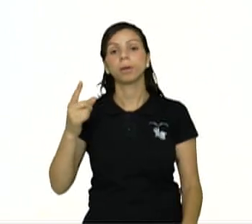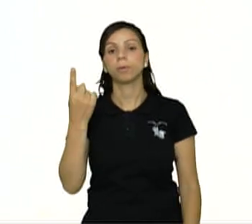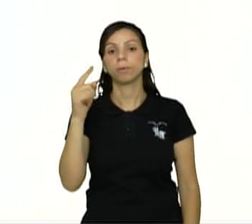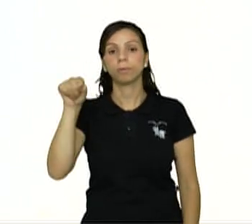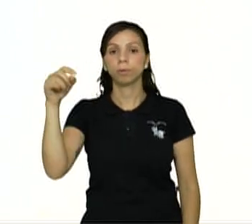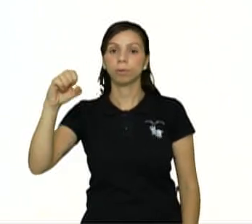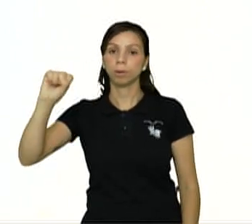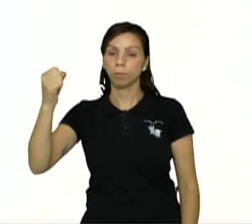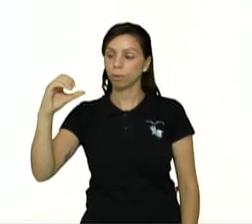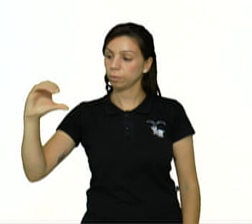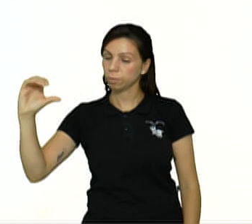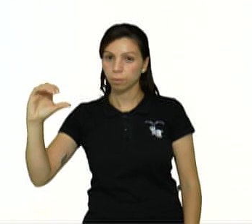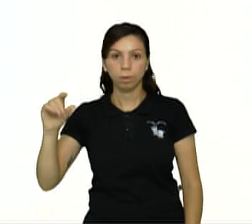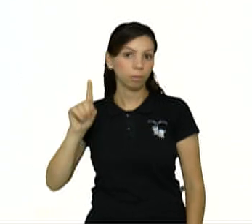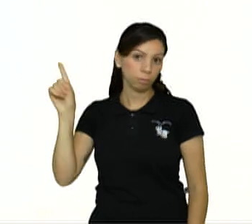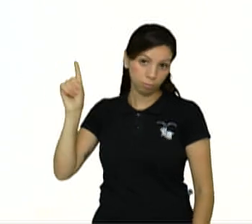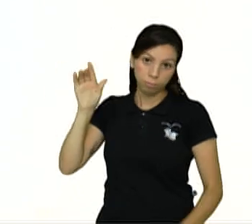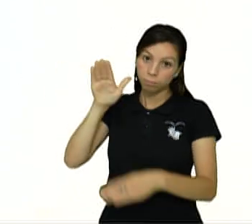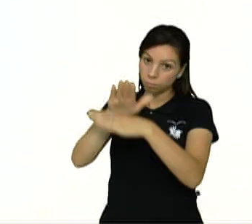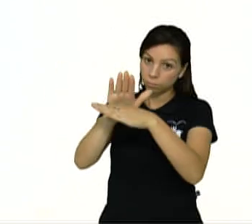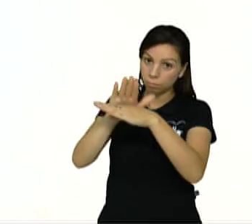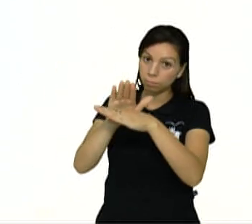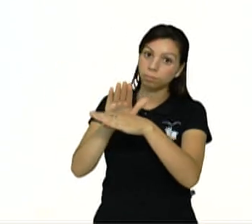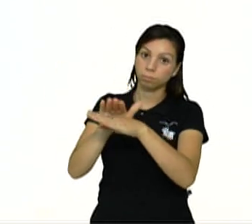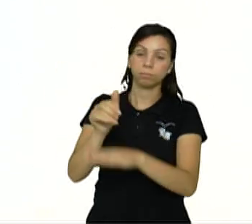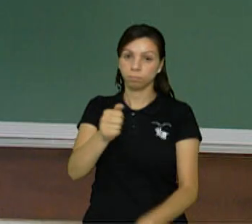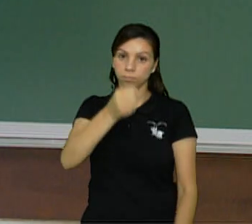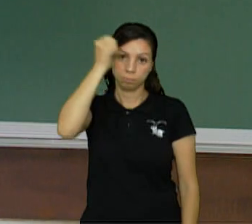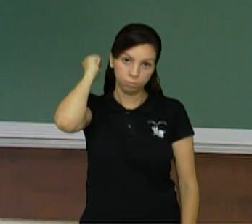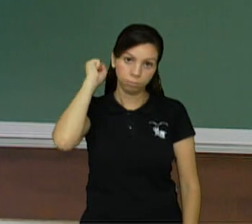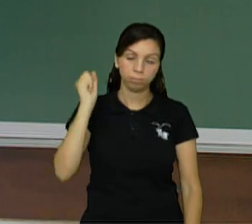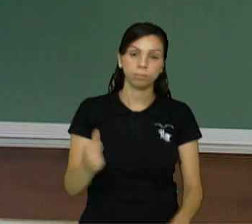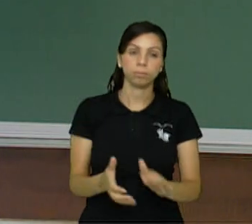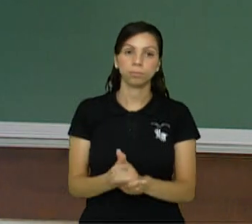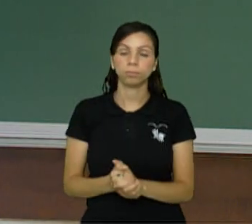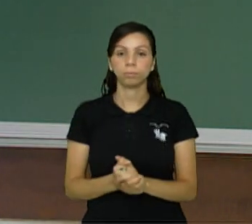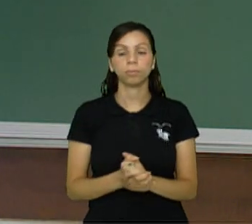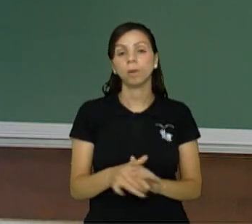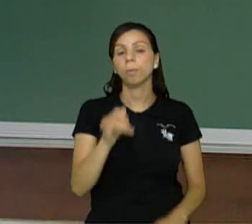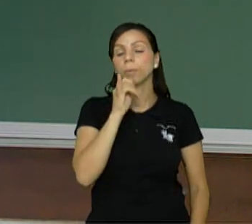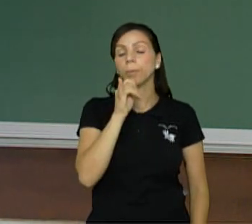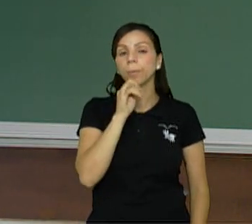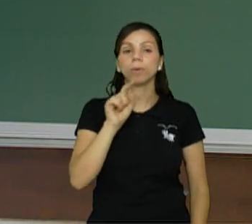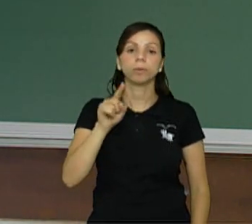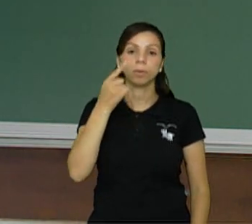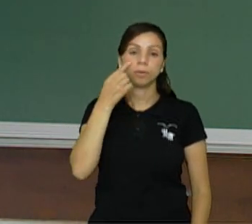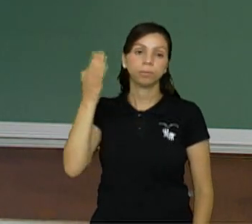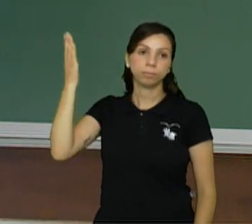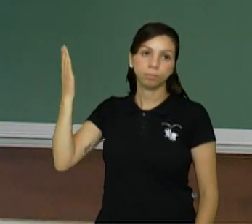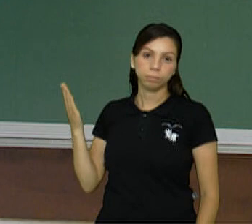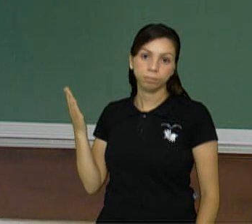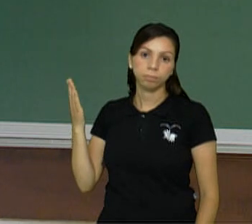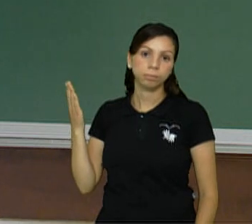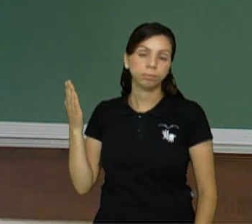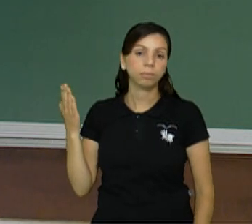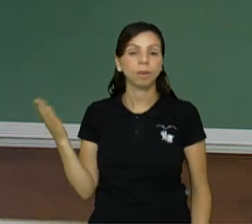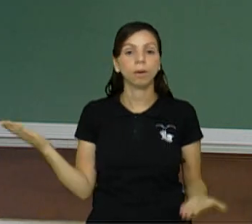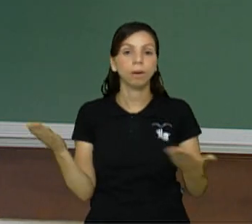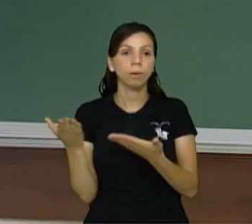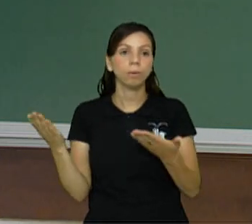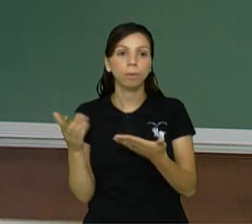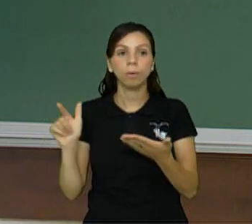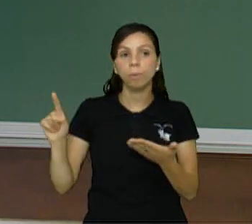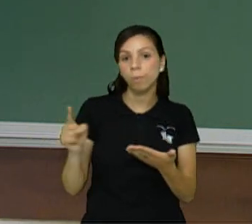Celsius. Isso aqui pode te ajudar bastante no dia do seu vestibular. Então, se você pegou esta ideia, pessoal, agora eu vou